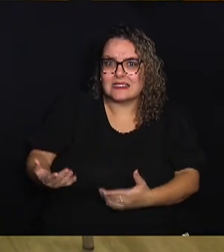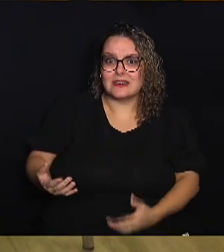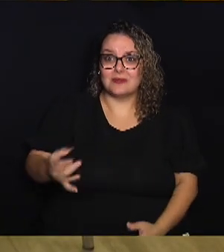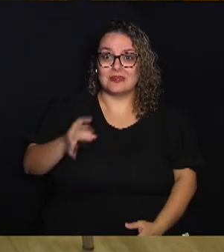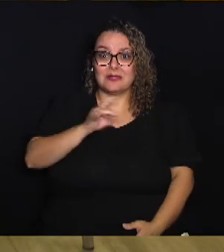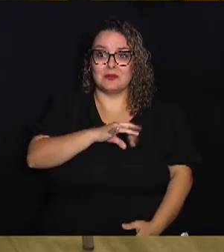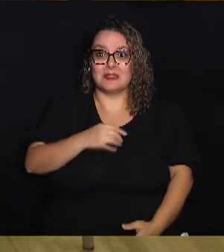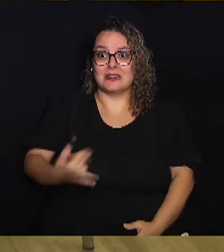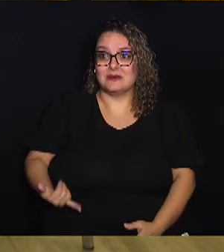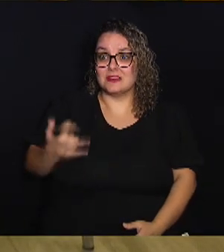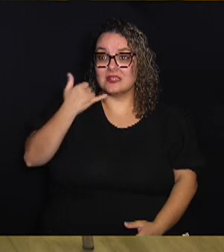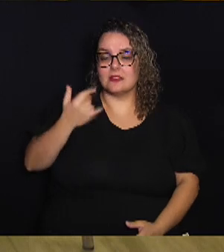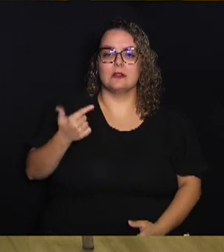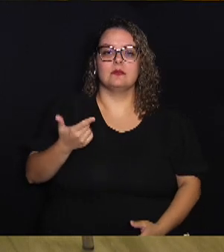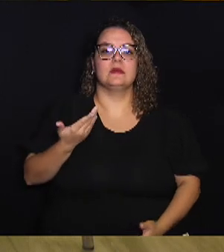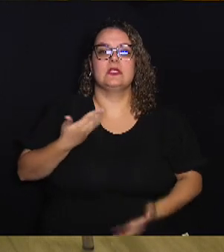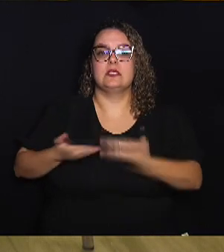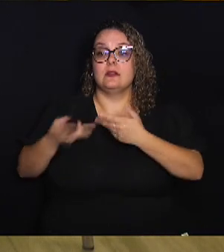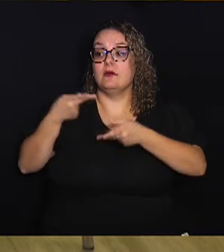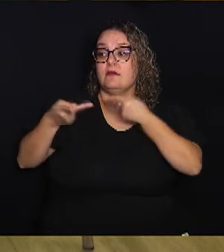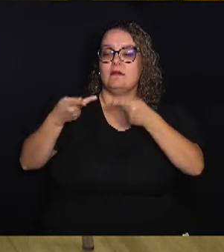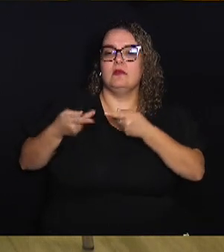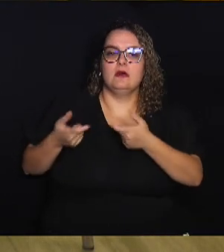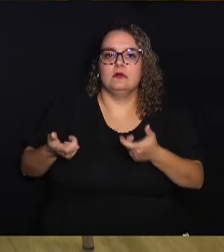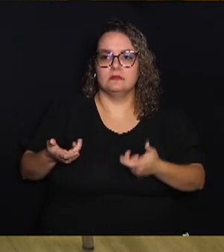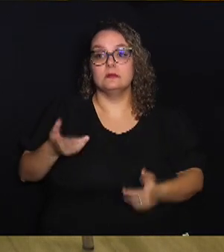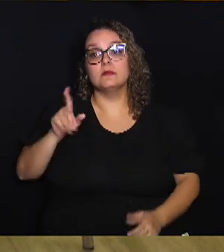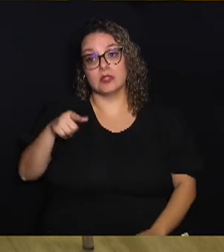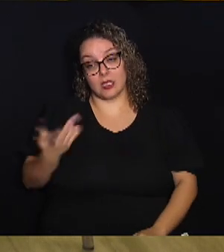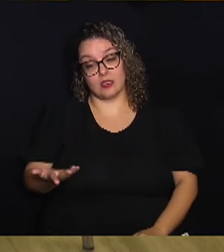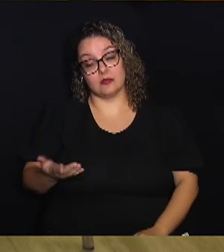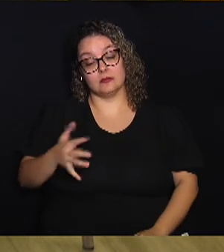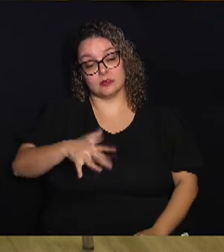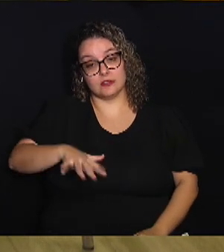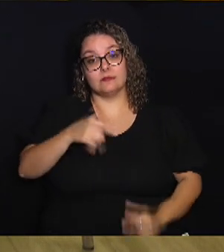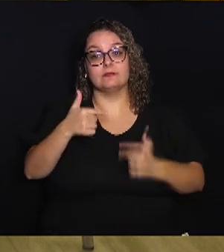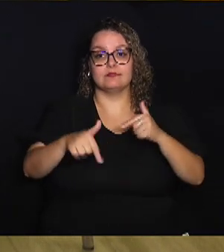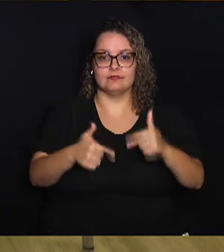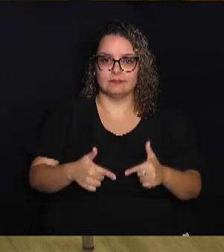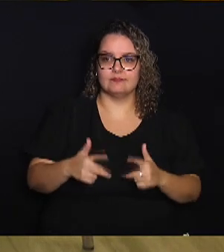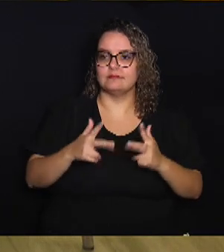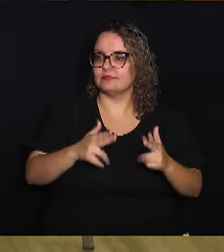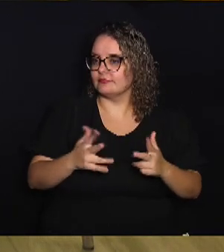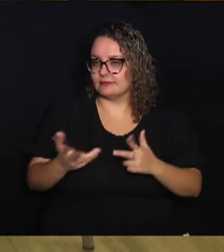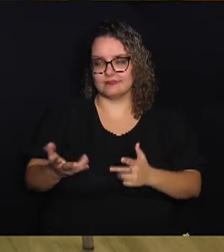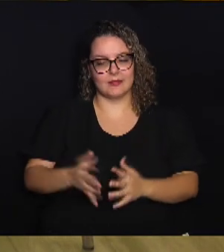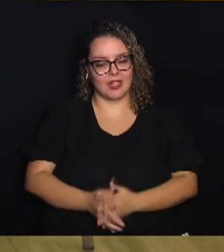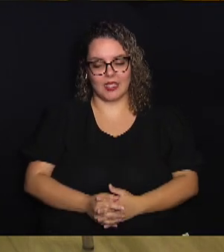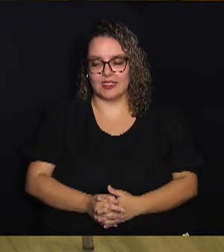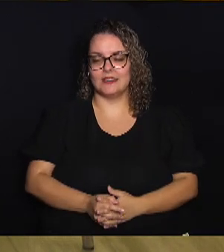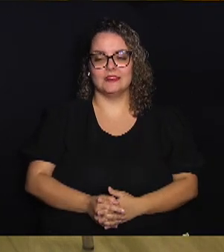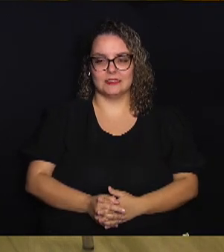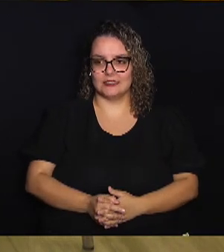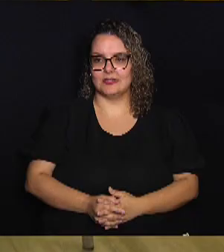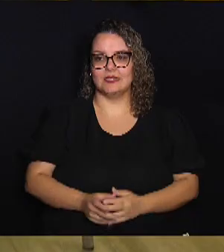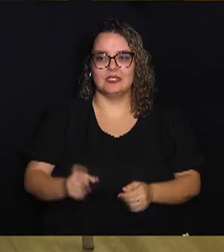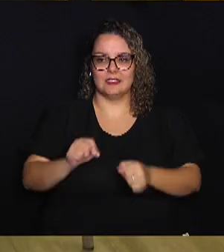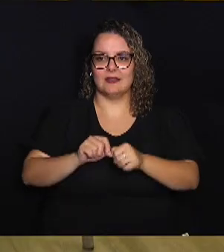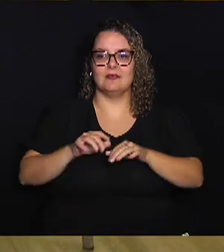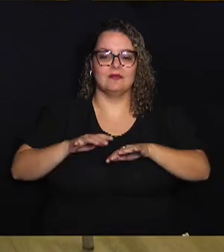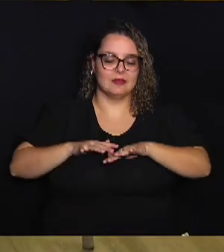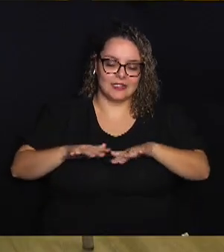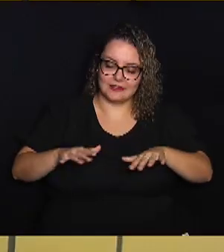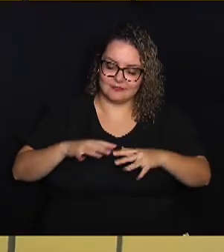porque eu não tenho essa coisa de falar muito. E aí, quando isso vai para o ambiente de trabalho, está feita a cama ali,